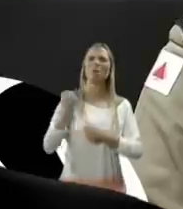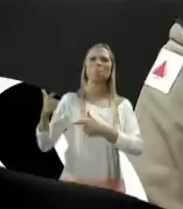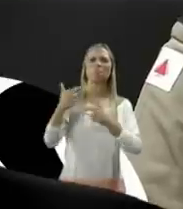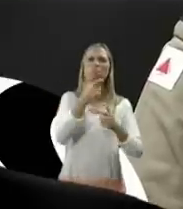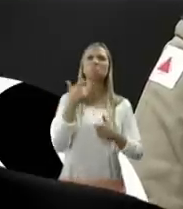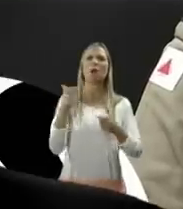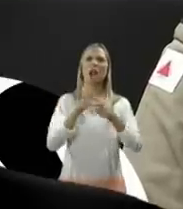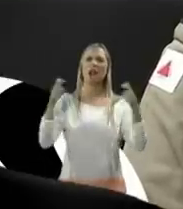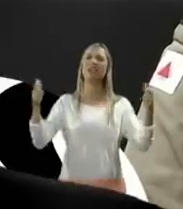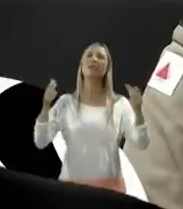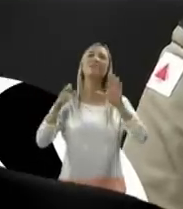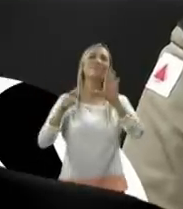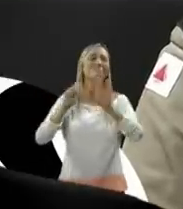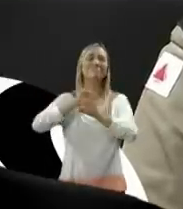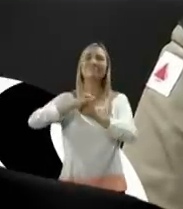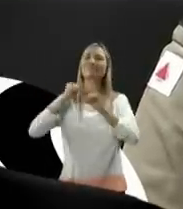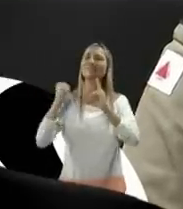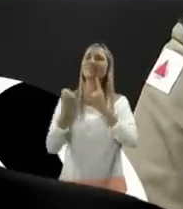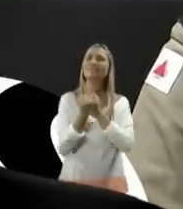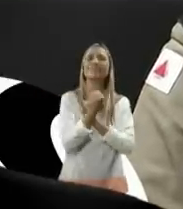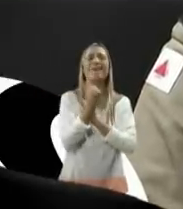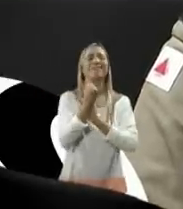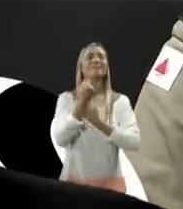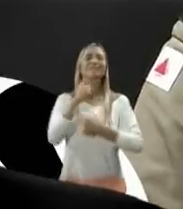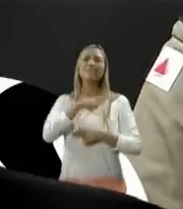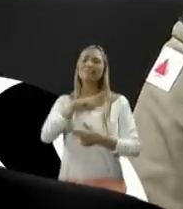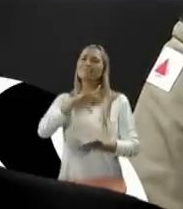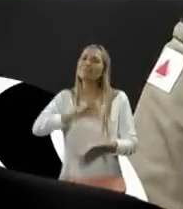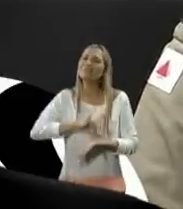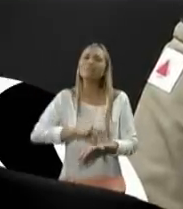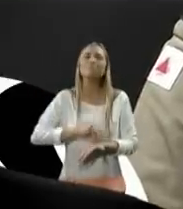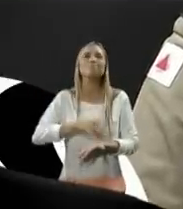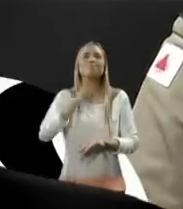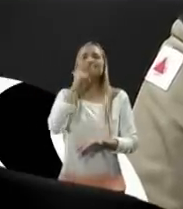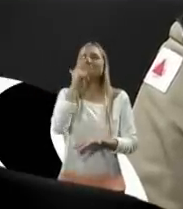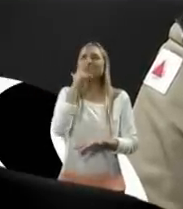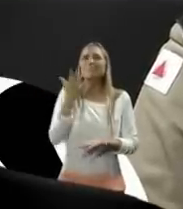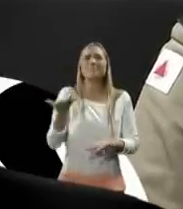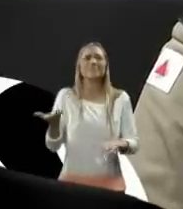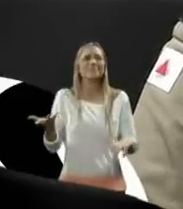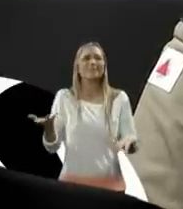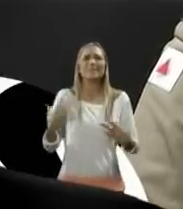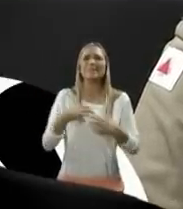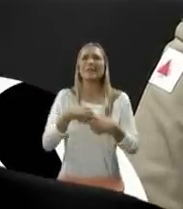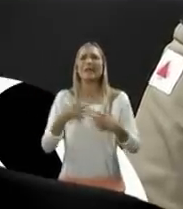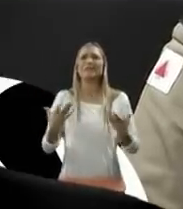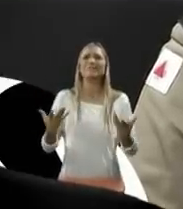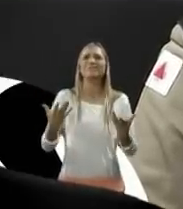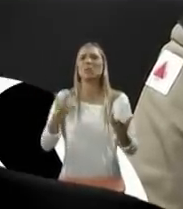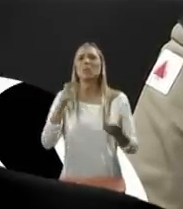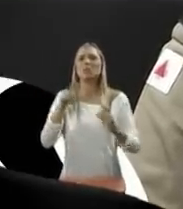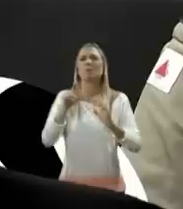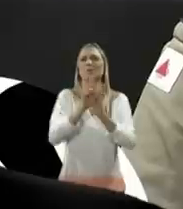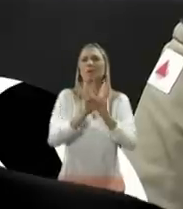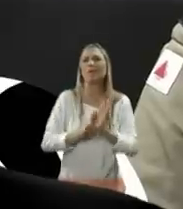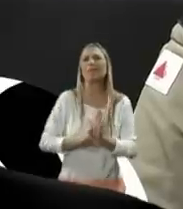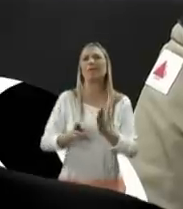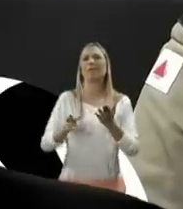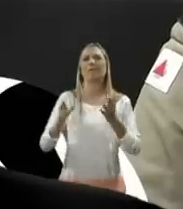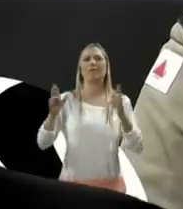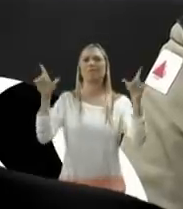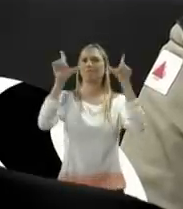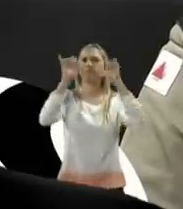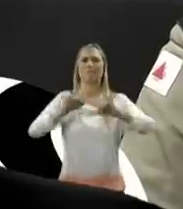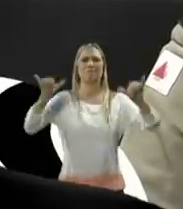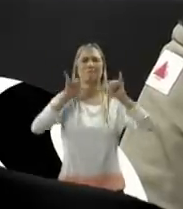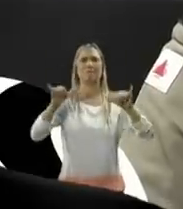sociedade, às vezes até disseminado de uma maneira sem critério, né, pela mídia,